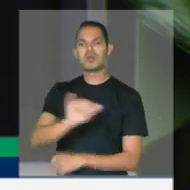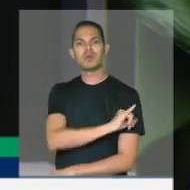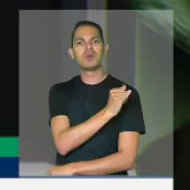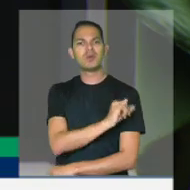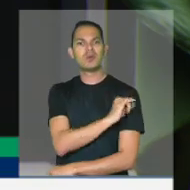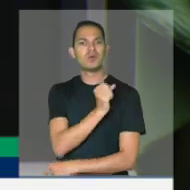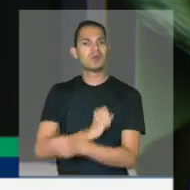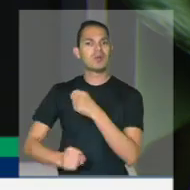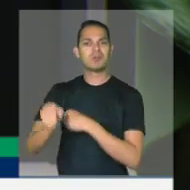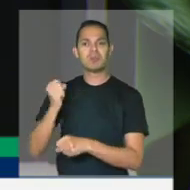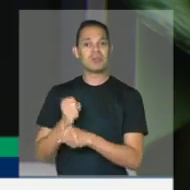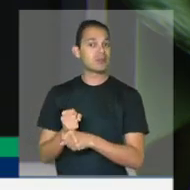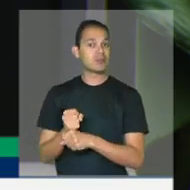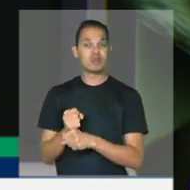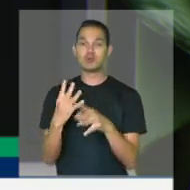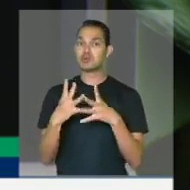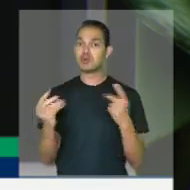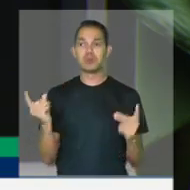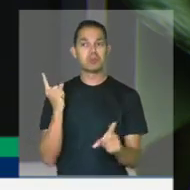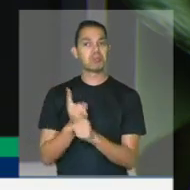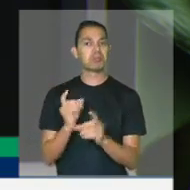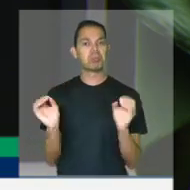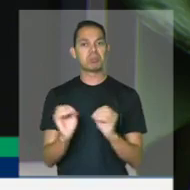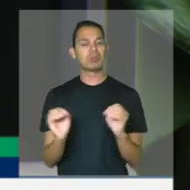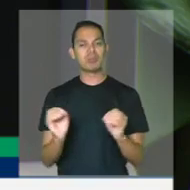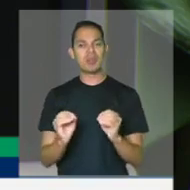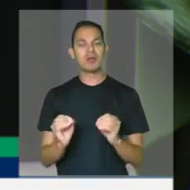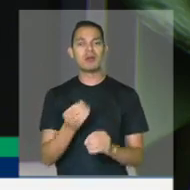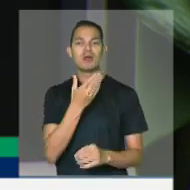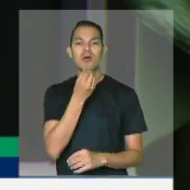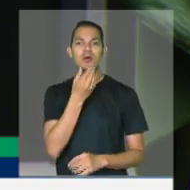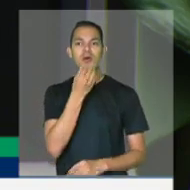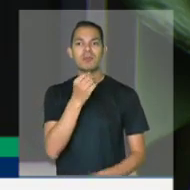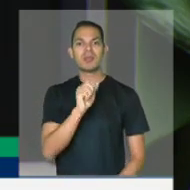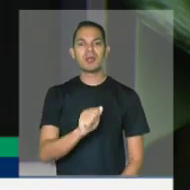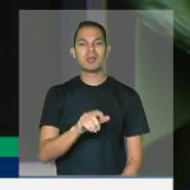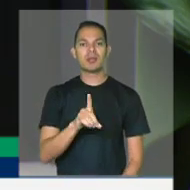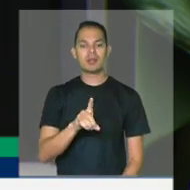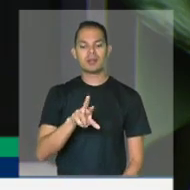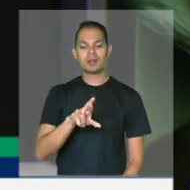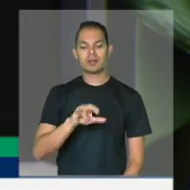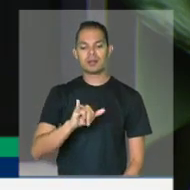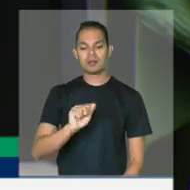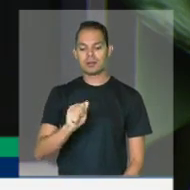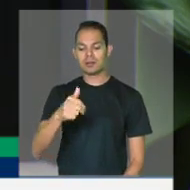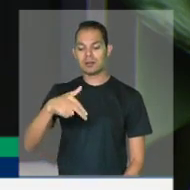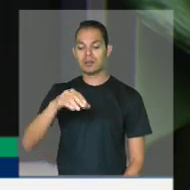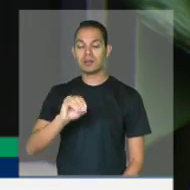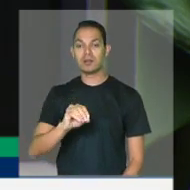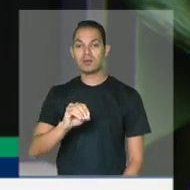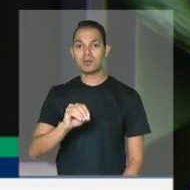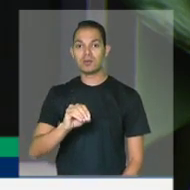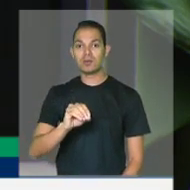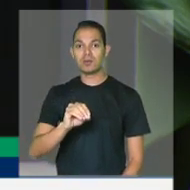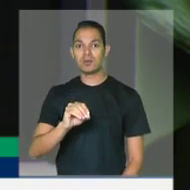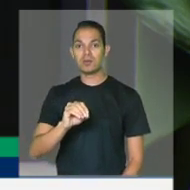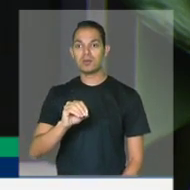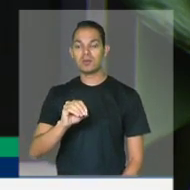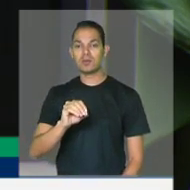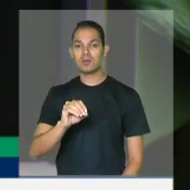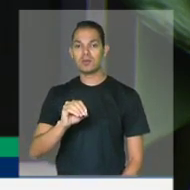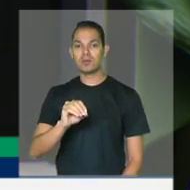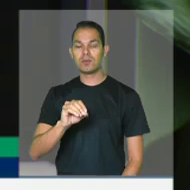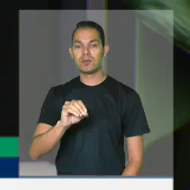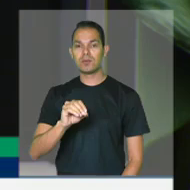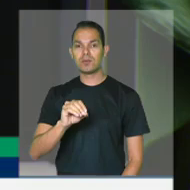Rio de Janeiro desde o ano passado, um senhor chamado Adriano da Nóbrega, que escapou de uma